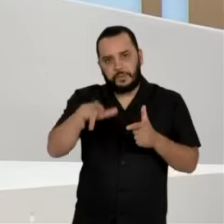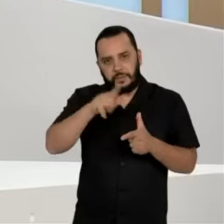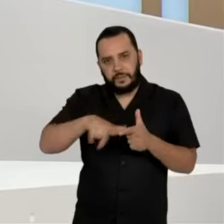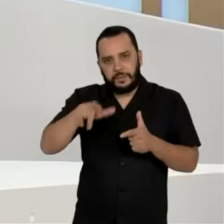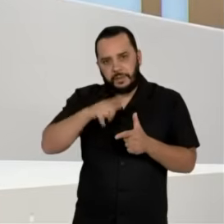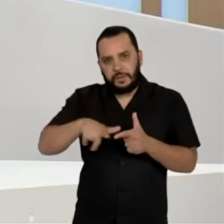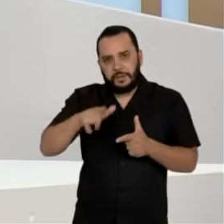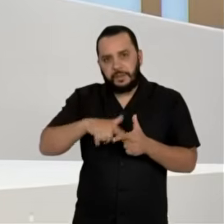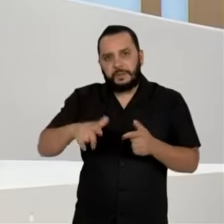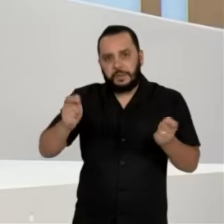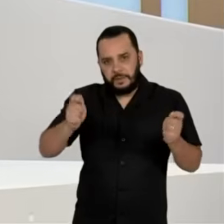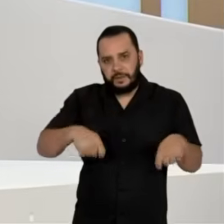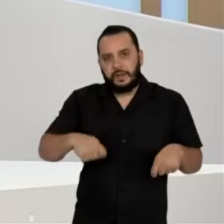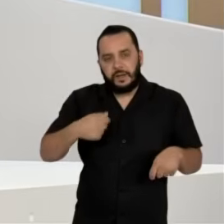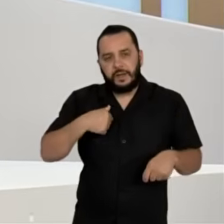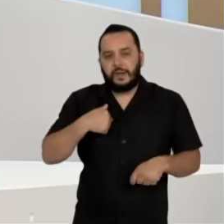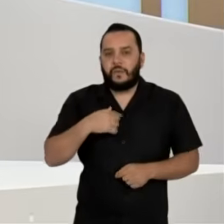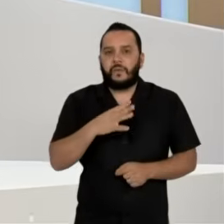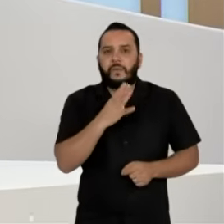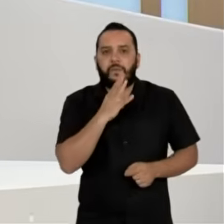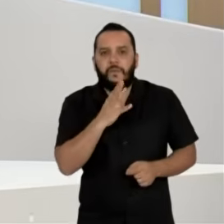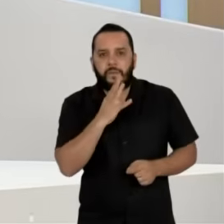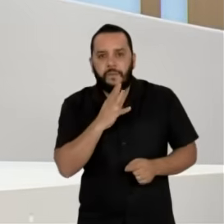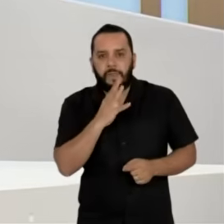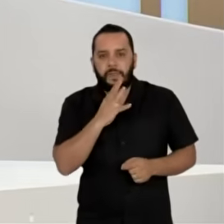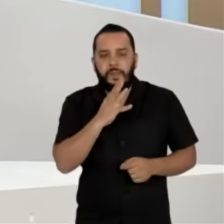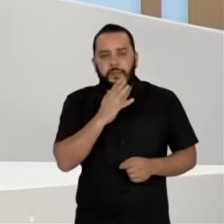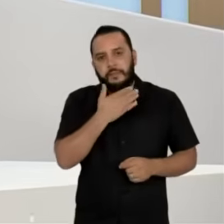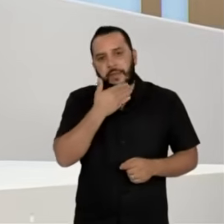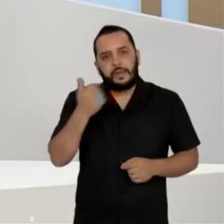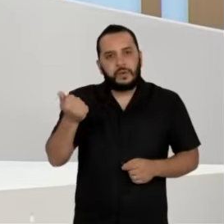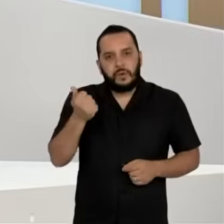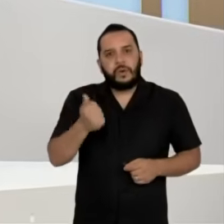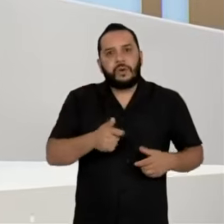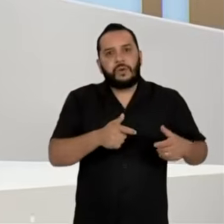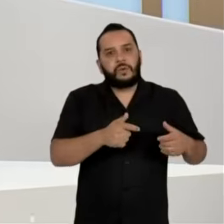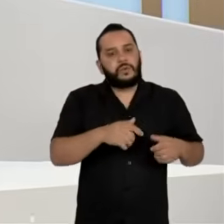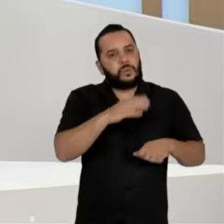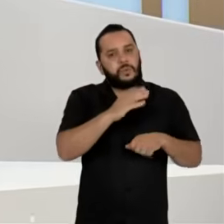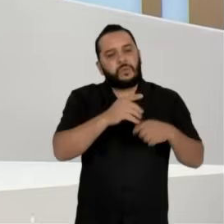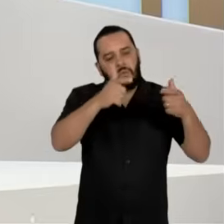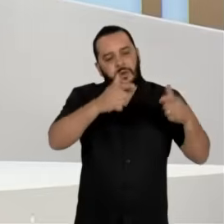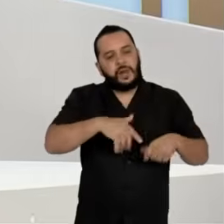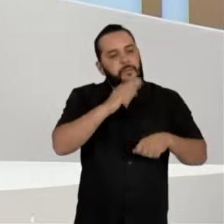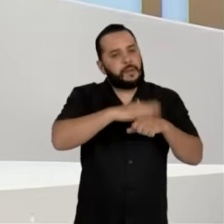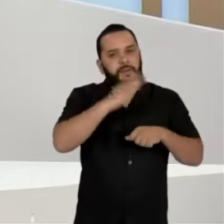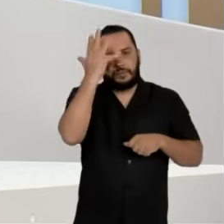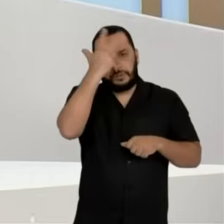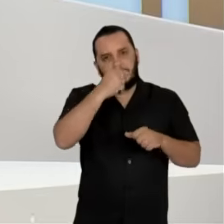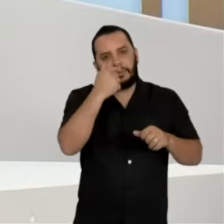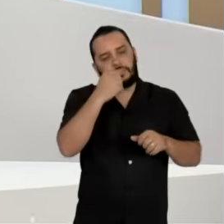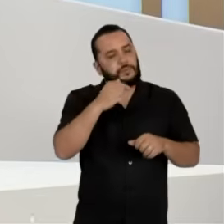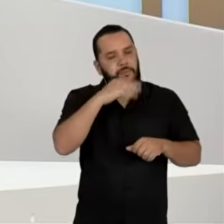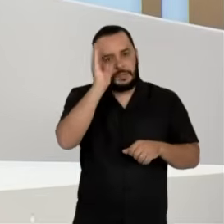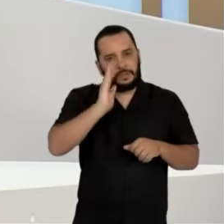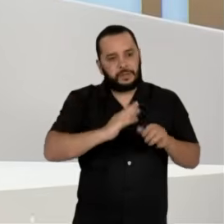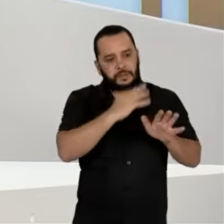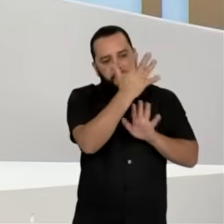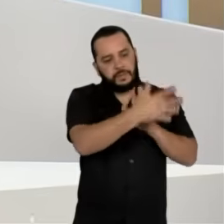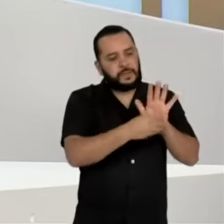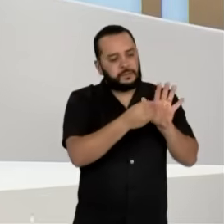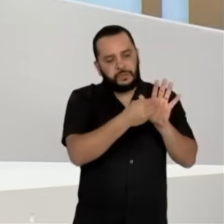a chance de conhecer melhor o lugar mais fascinante desse país, que é a Amazônia. E é muito difícil conhecer a